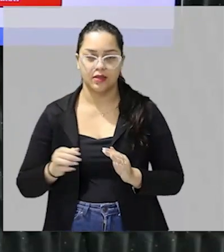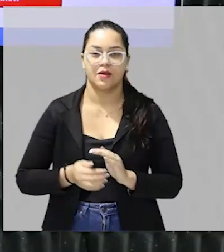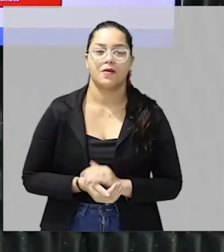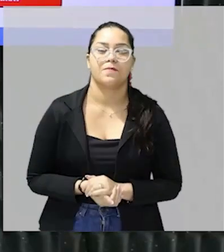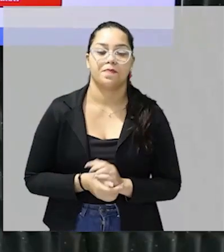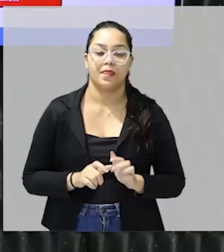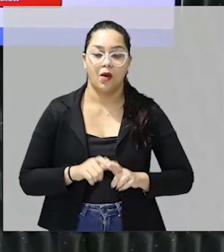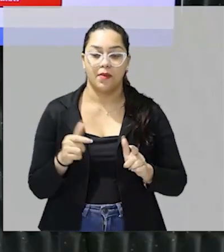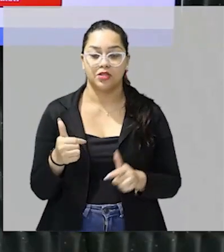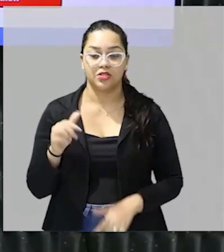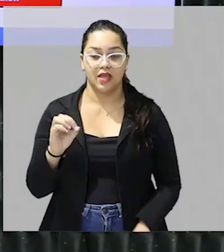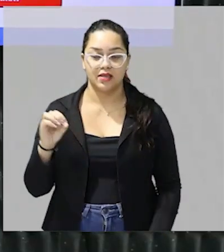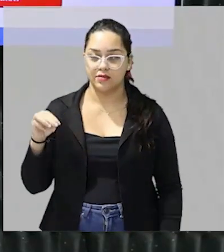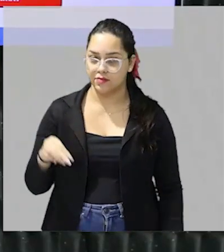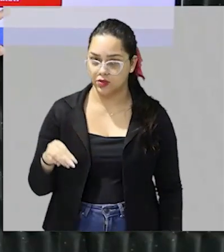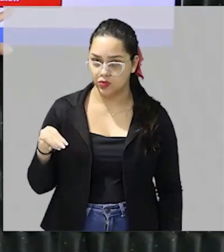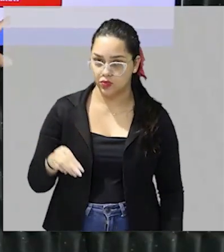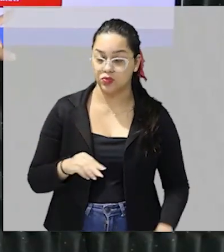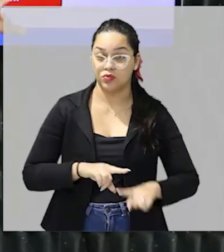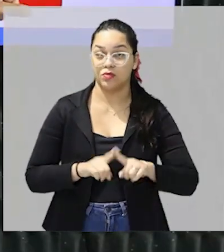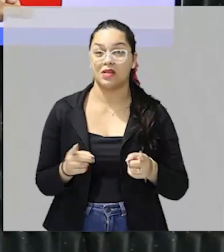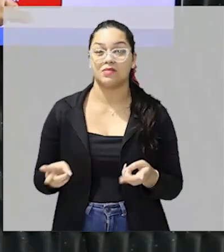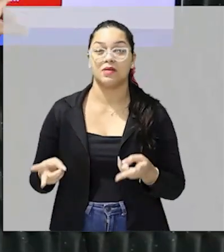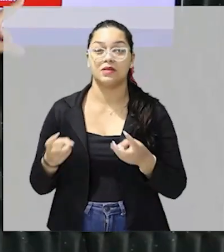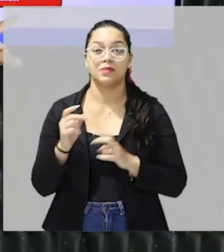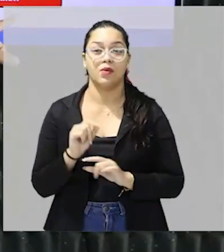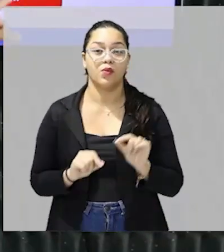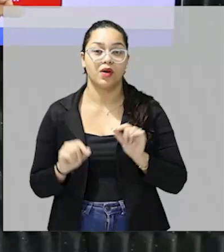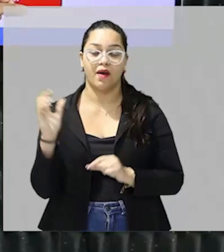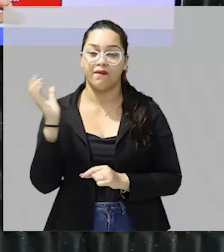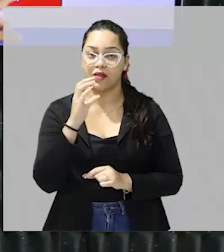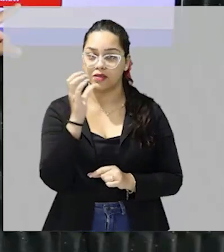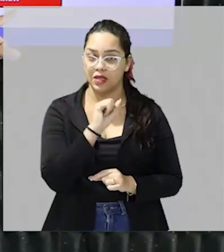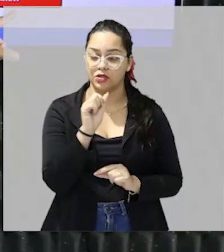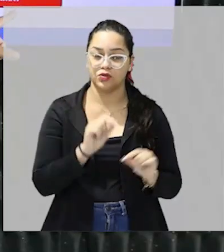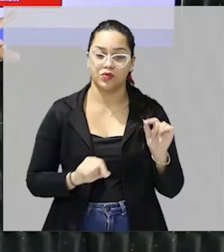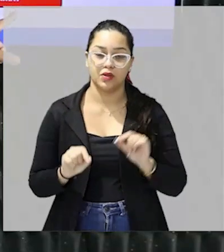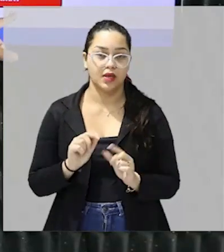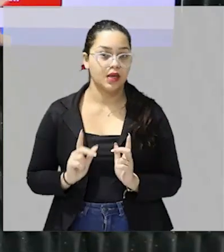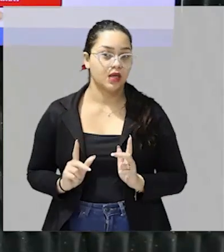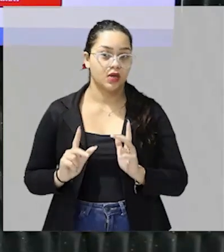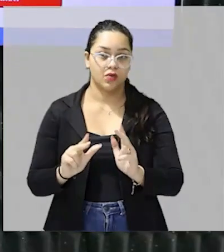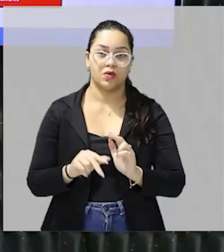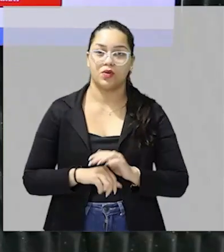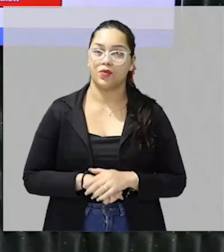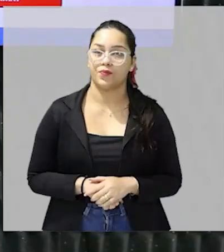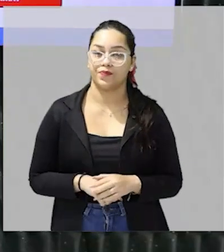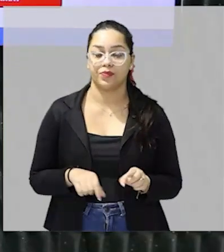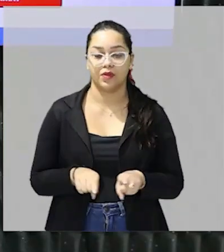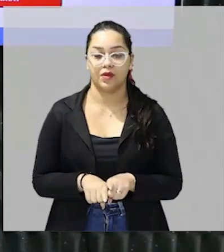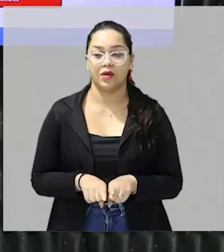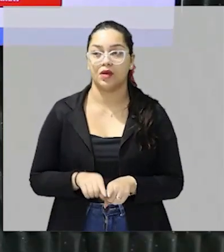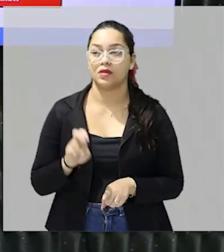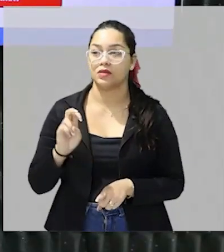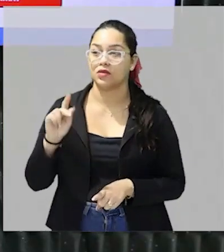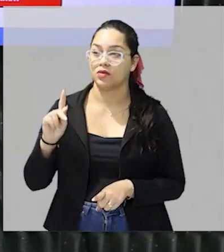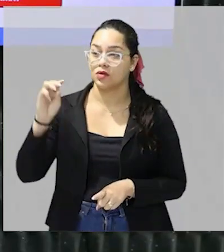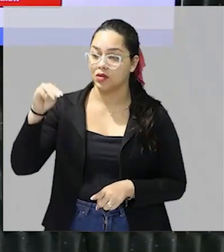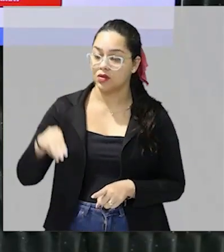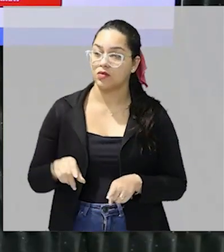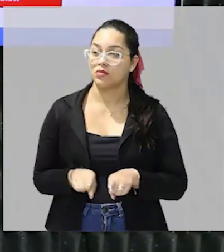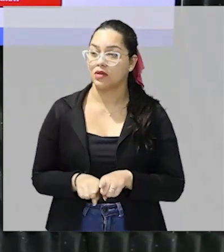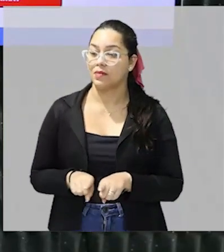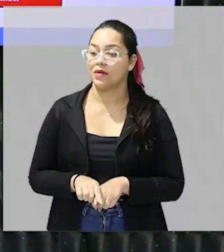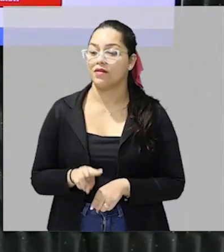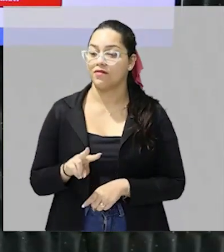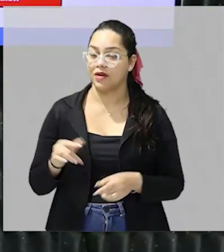40, aumento de 10 minutos. Mas percebam que a velocidade era o quê? Era a mesma. Aqui ele correu 5 km, aqui